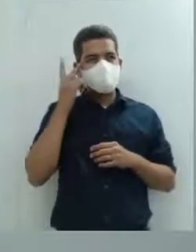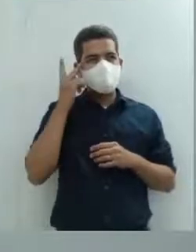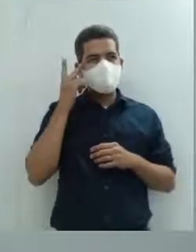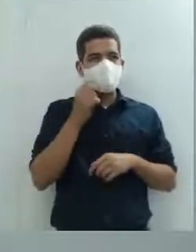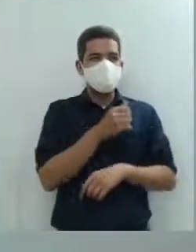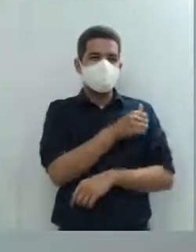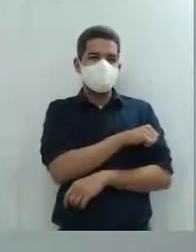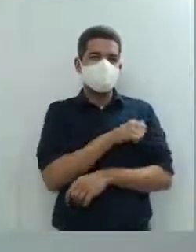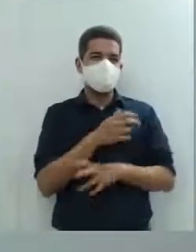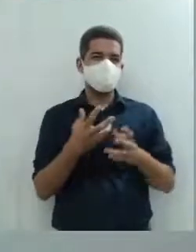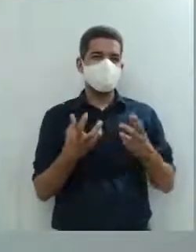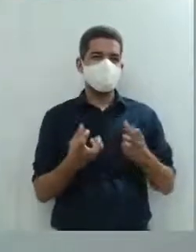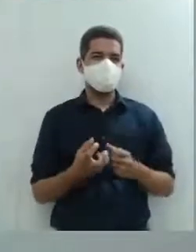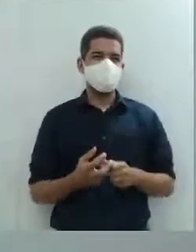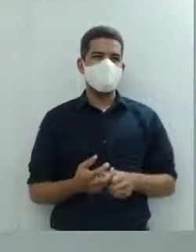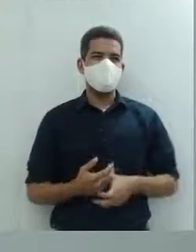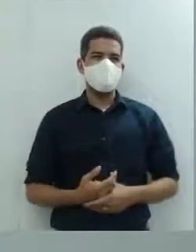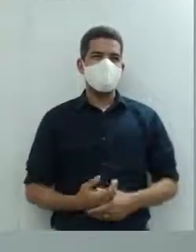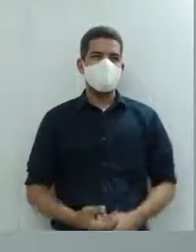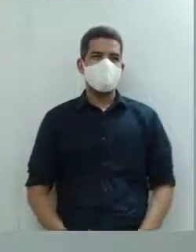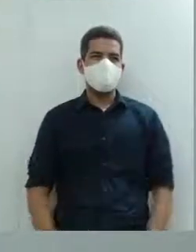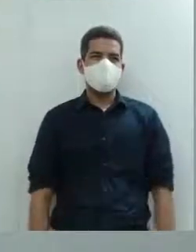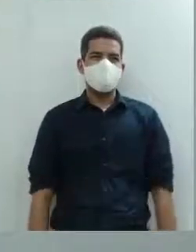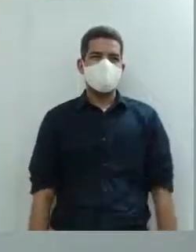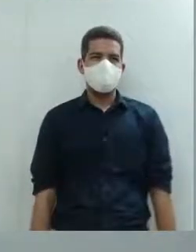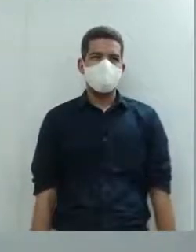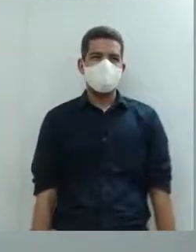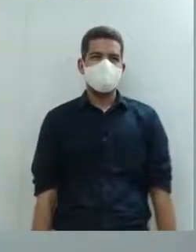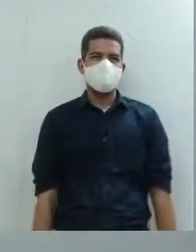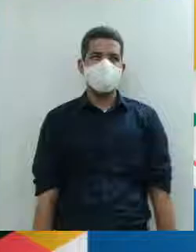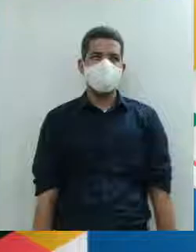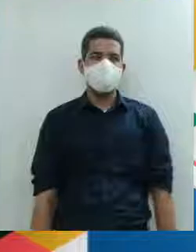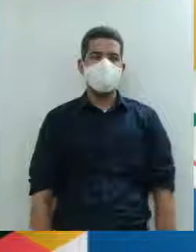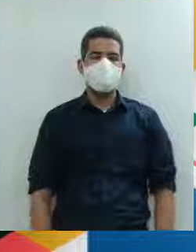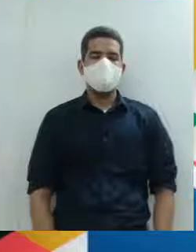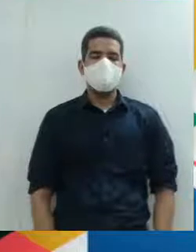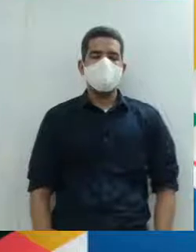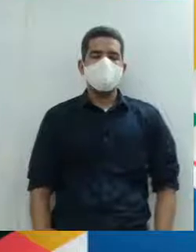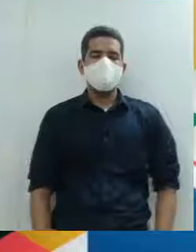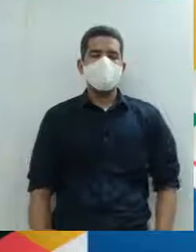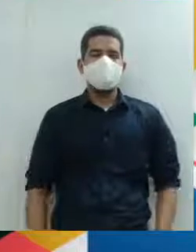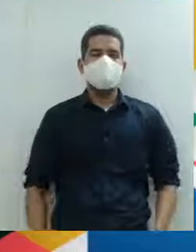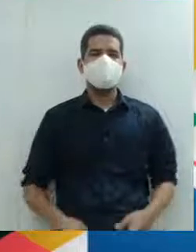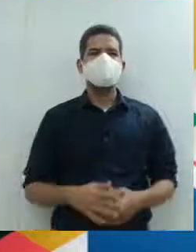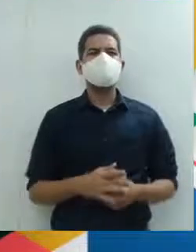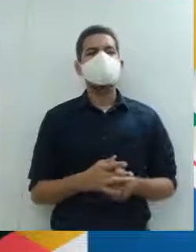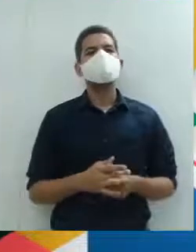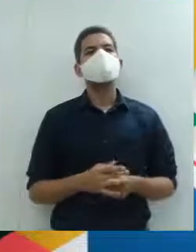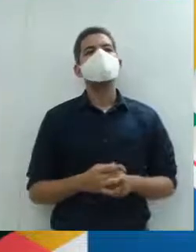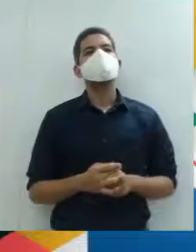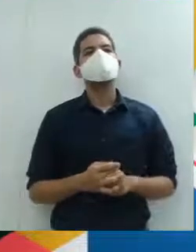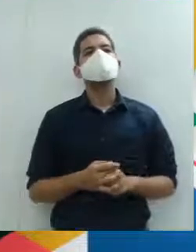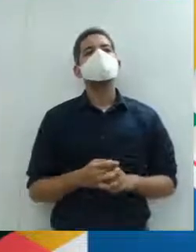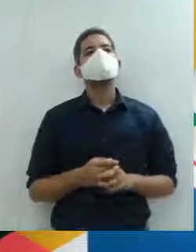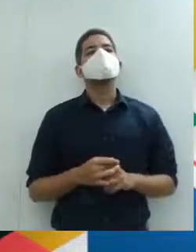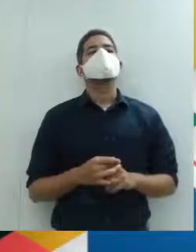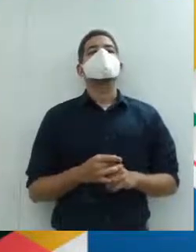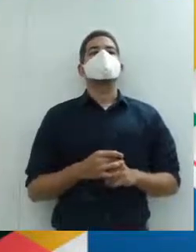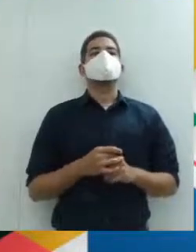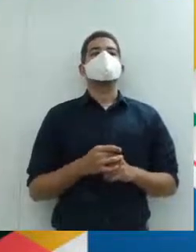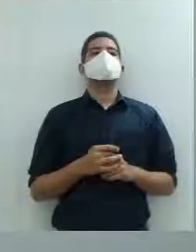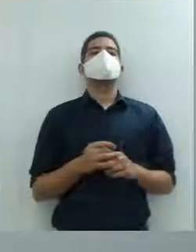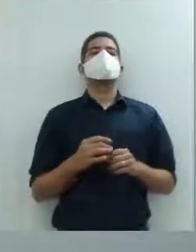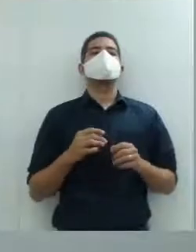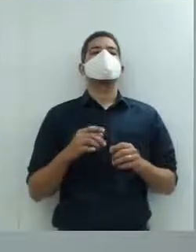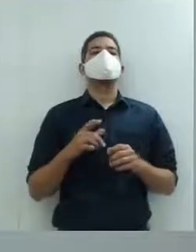Janeiro, que está bem mais próximo do litoral, né? Bom, a maritimidade ainda dá aqui, ó, no mar Mediterrâneo, eu vou ter toda